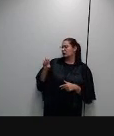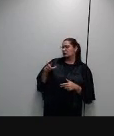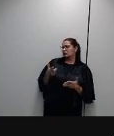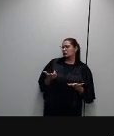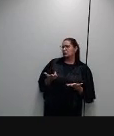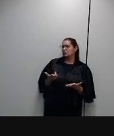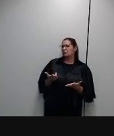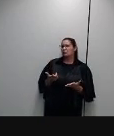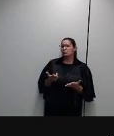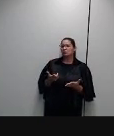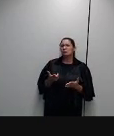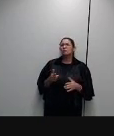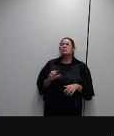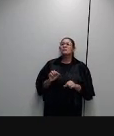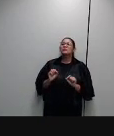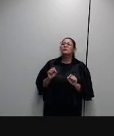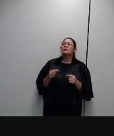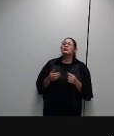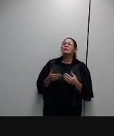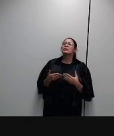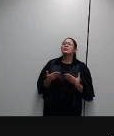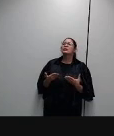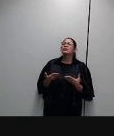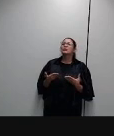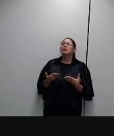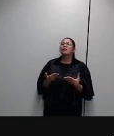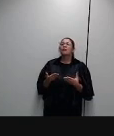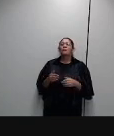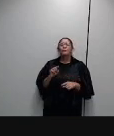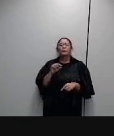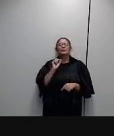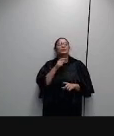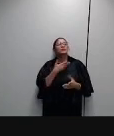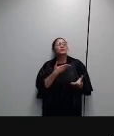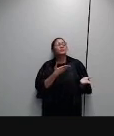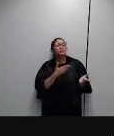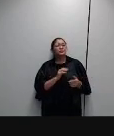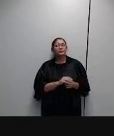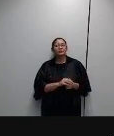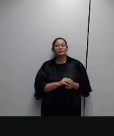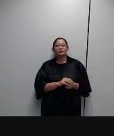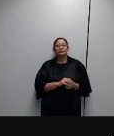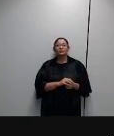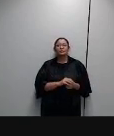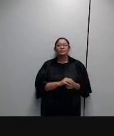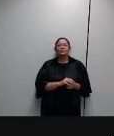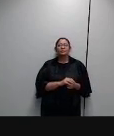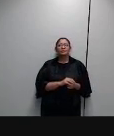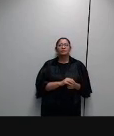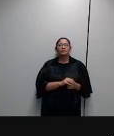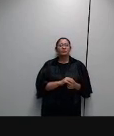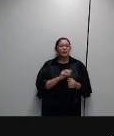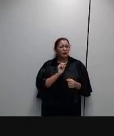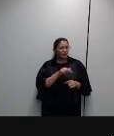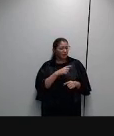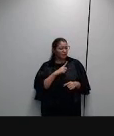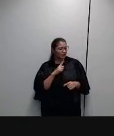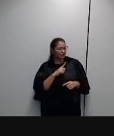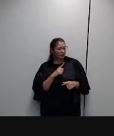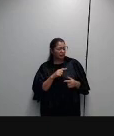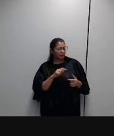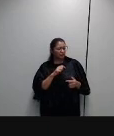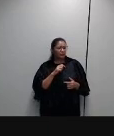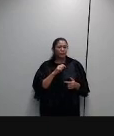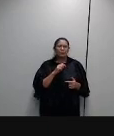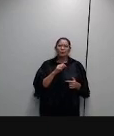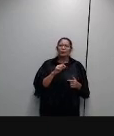tem uma coisa não Ah pois não me desculpe no eu tenho ali um para estava com o